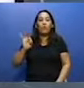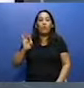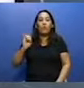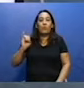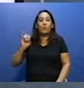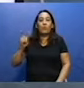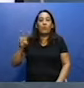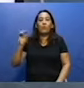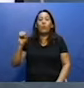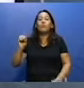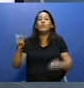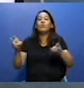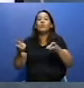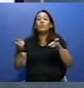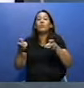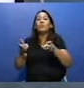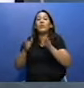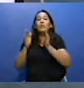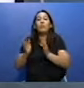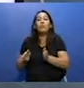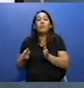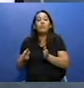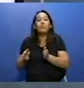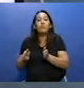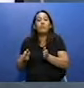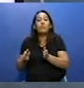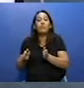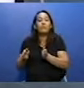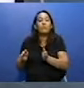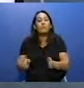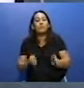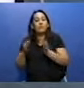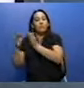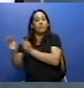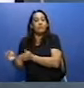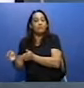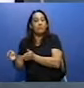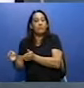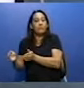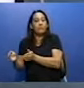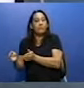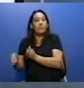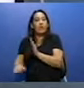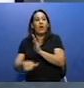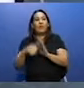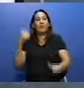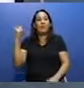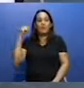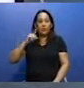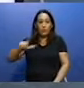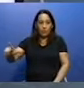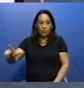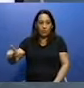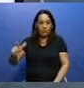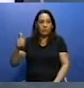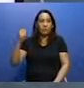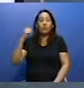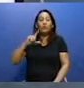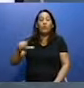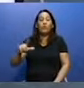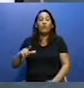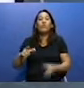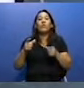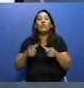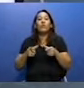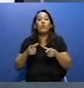momento eu percebo que a minha sequência vai começar a primeira repetição dela? Não é aqui,